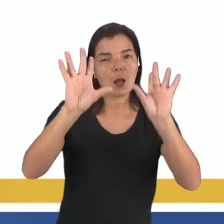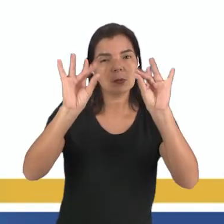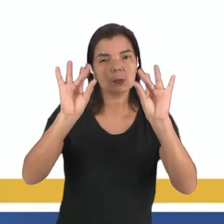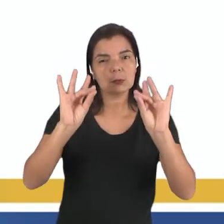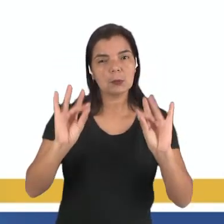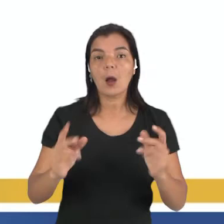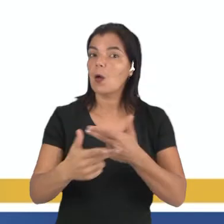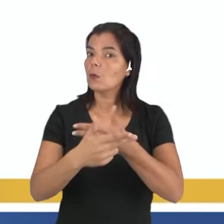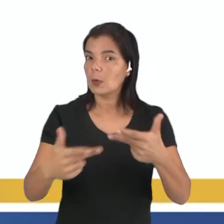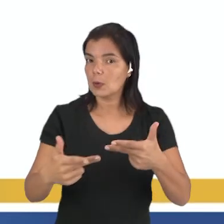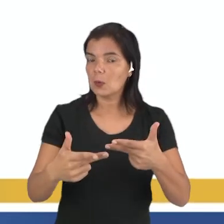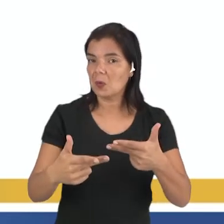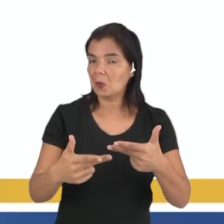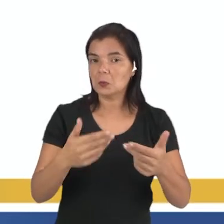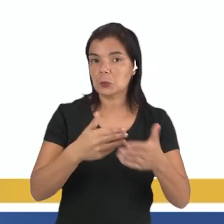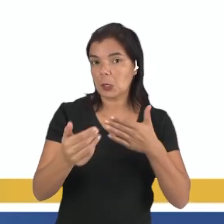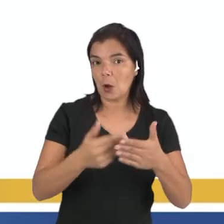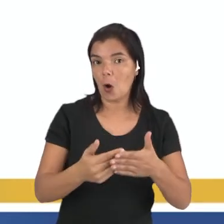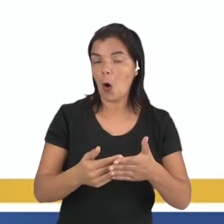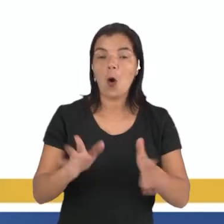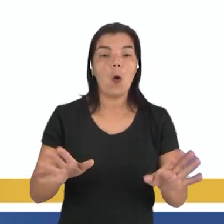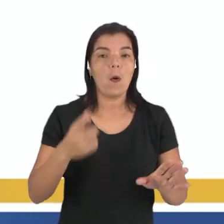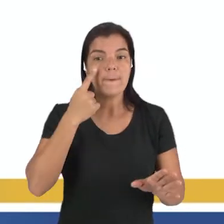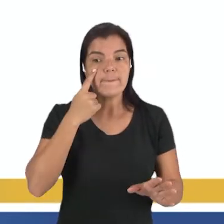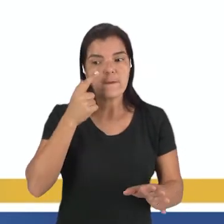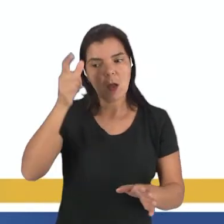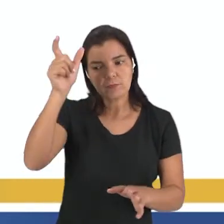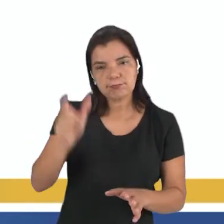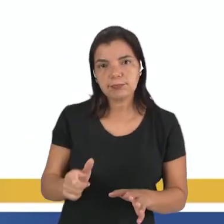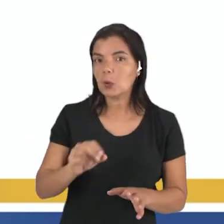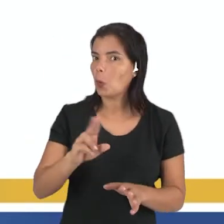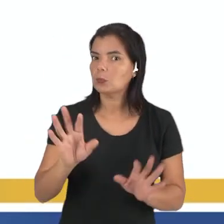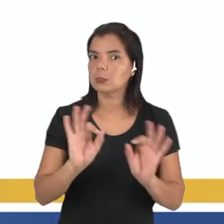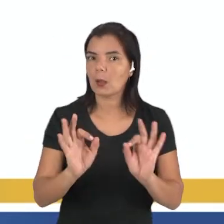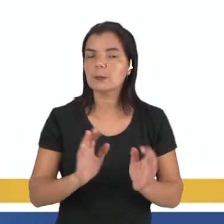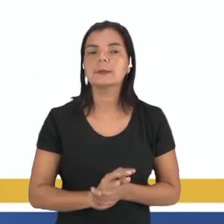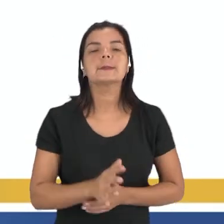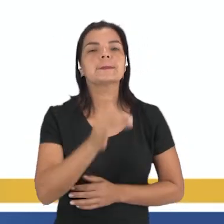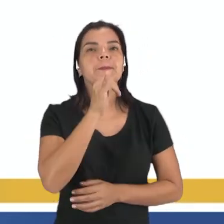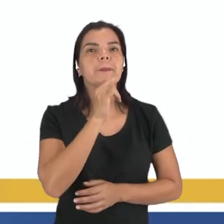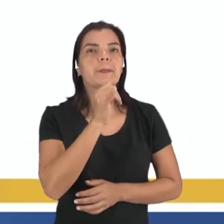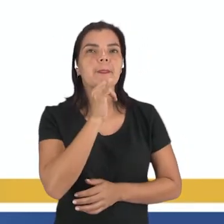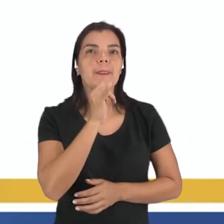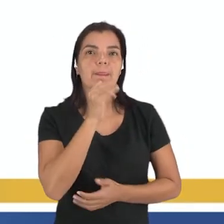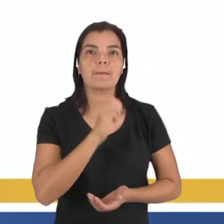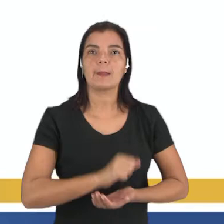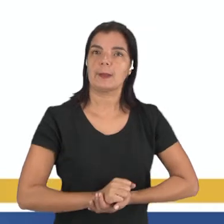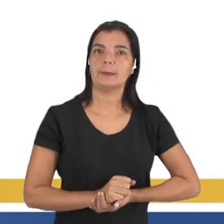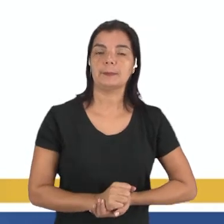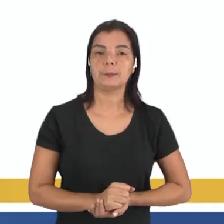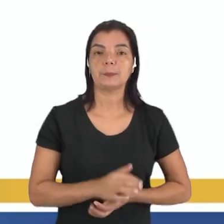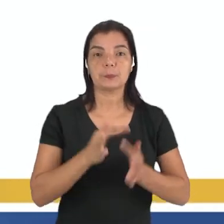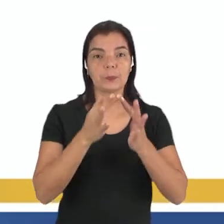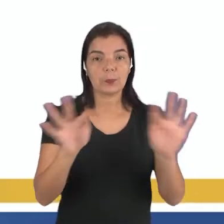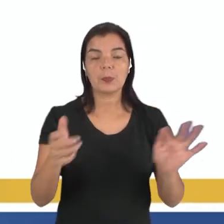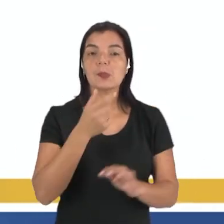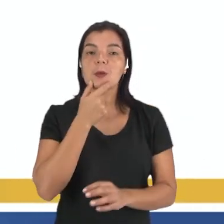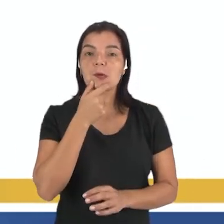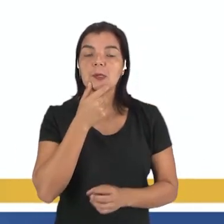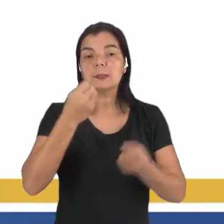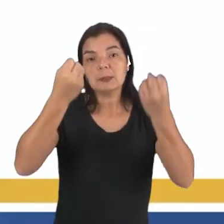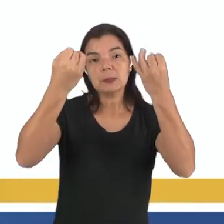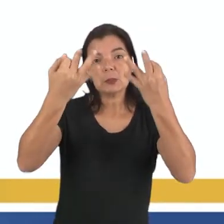descrever alguma coisa, seja ela física ou não. Vamos ver um exemplo. What was your trip to Australia